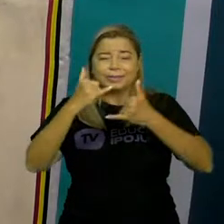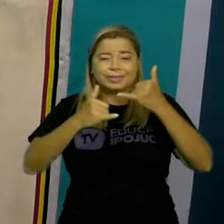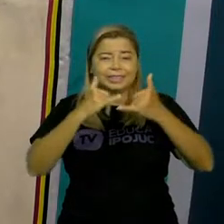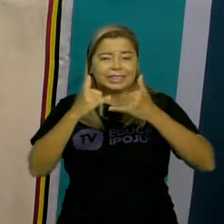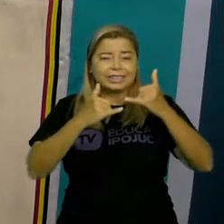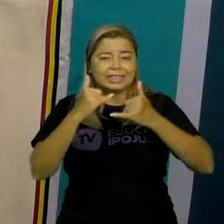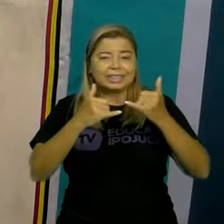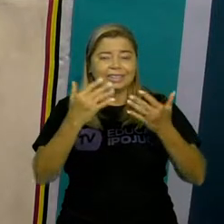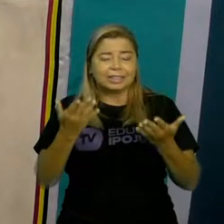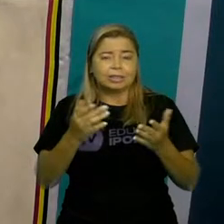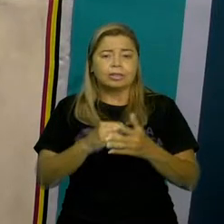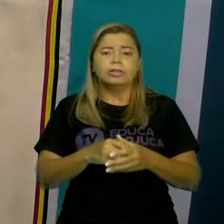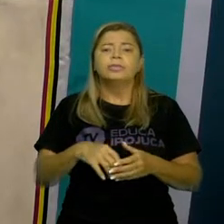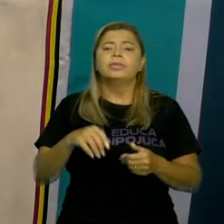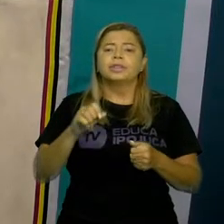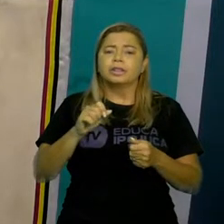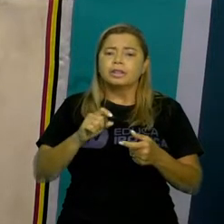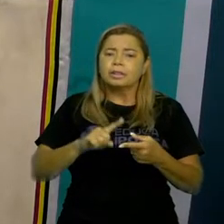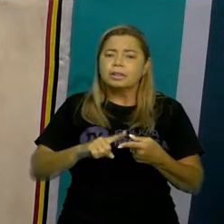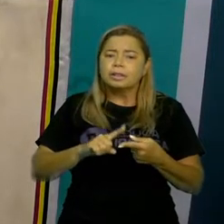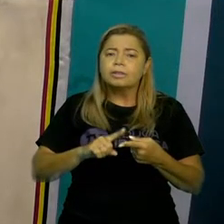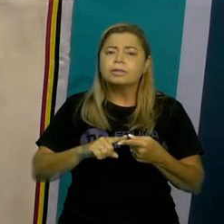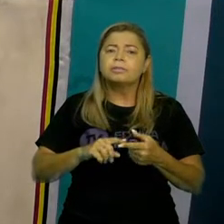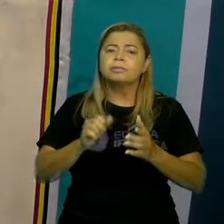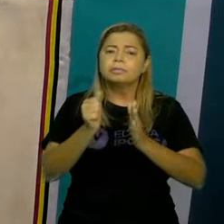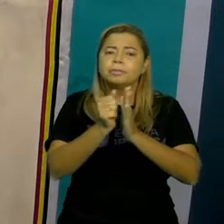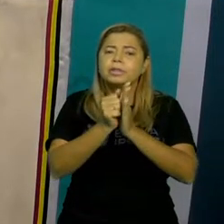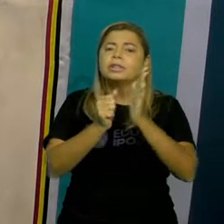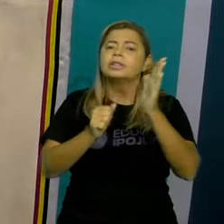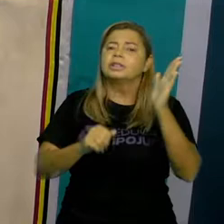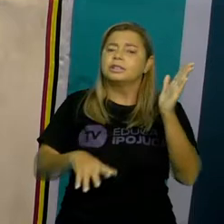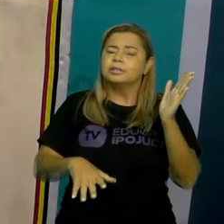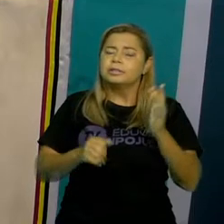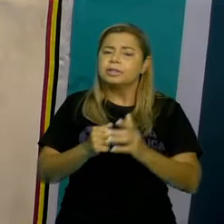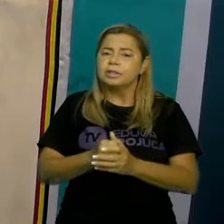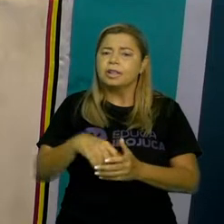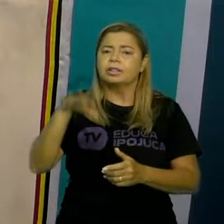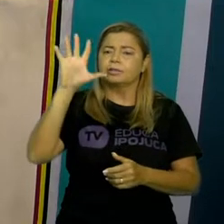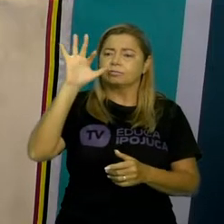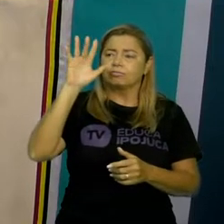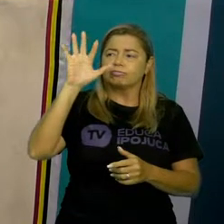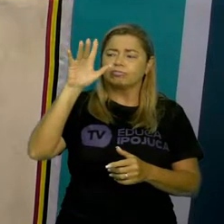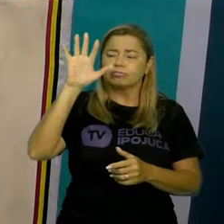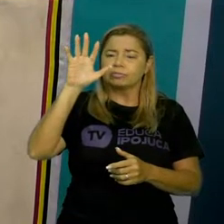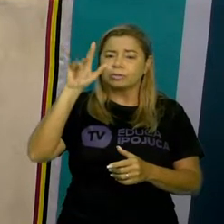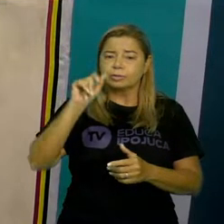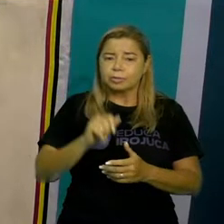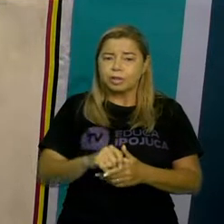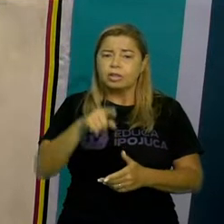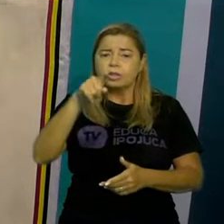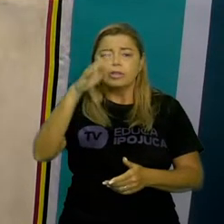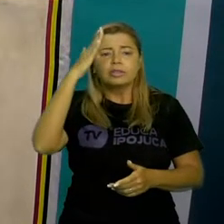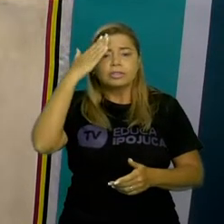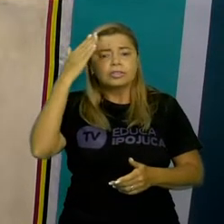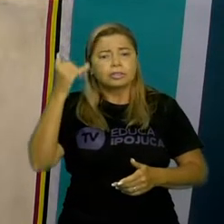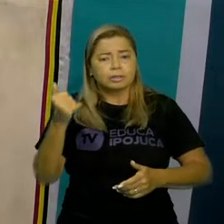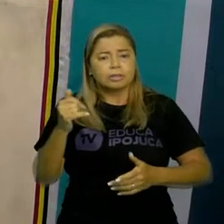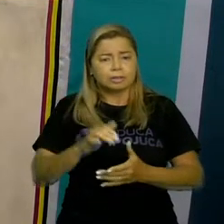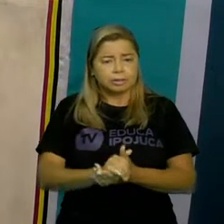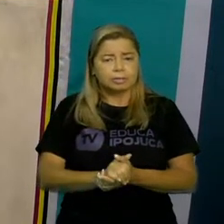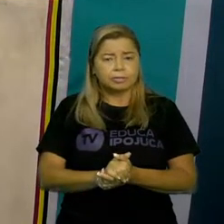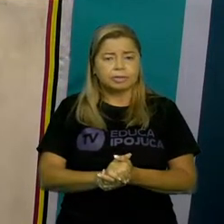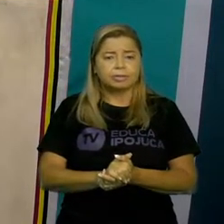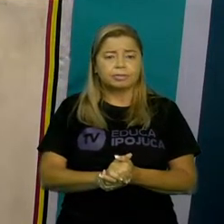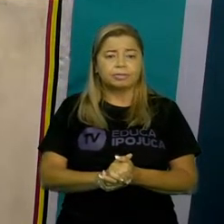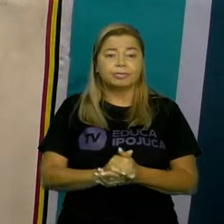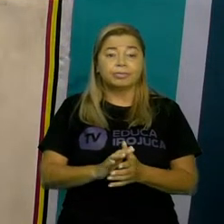Também tivemos uma atividade bem legal com as nossas mãozinhas. Quem está lembrando? Com as